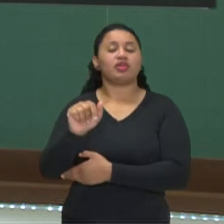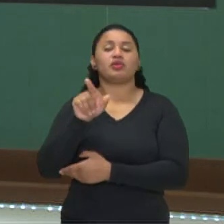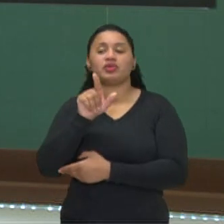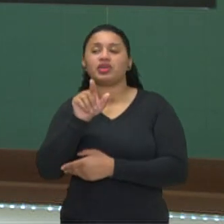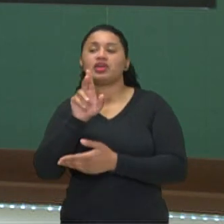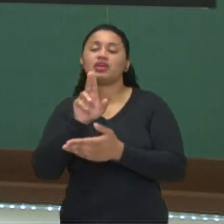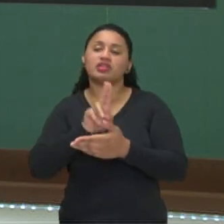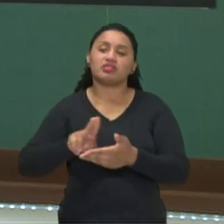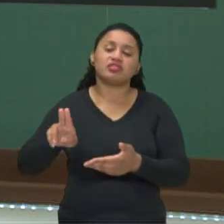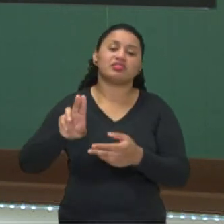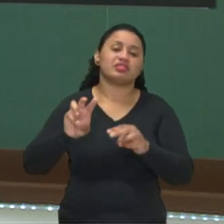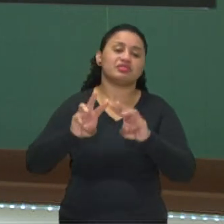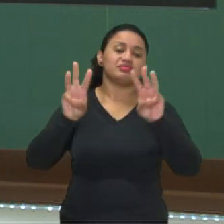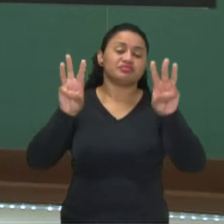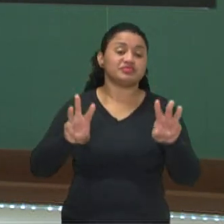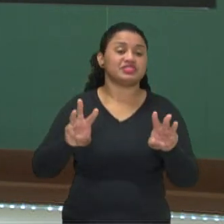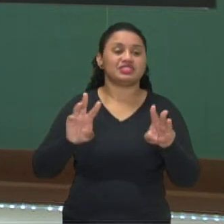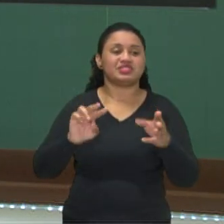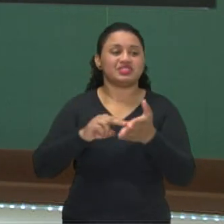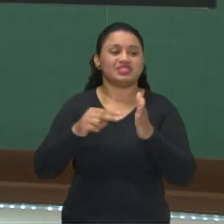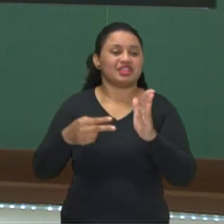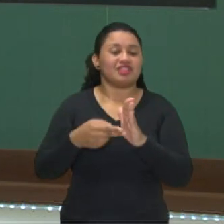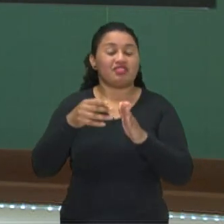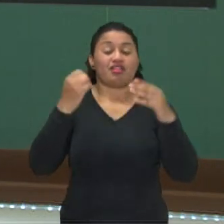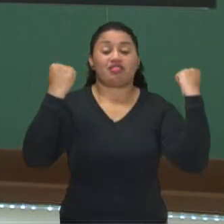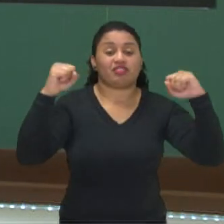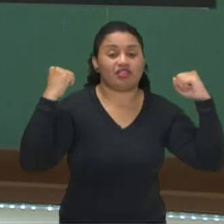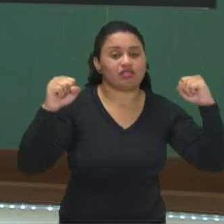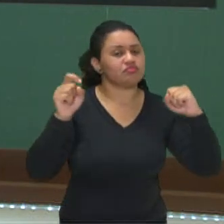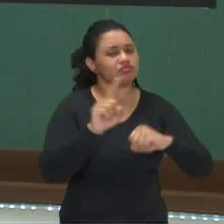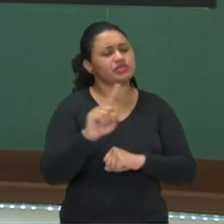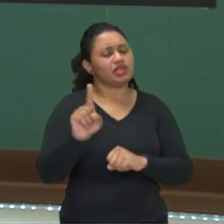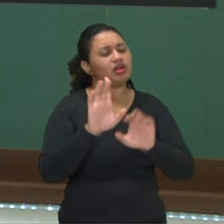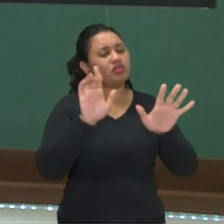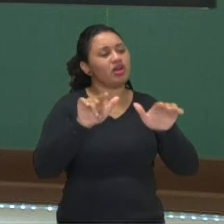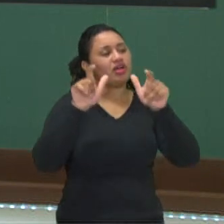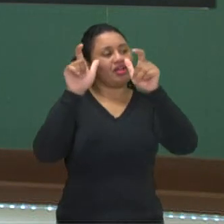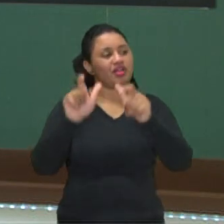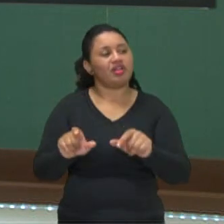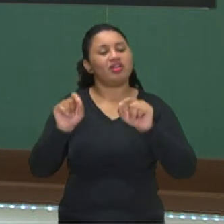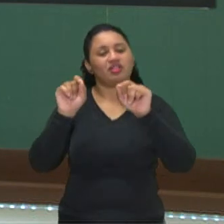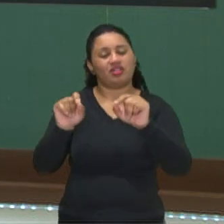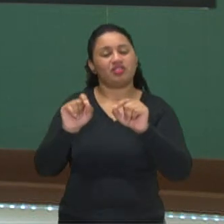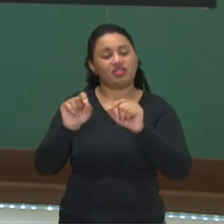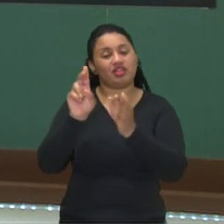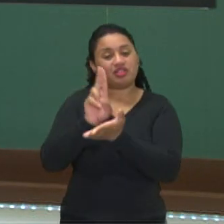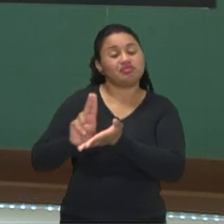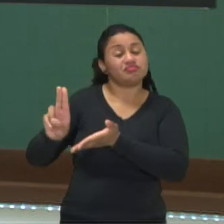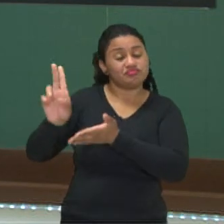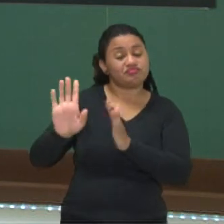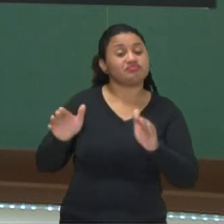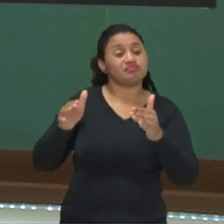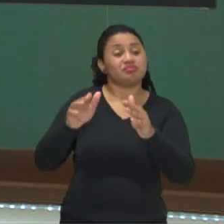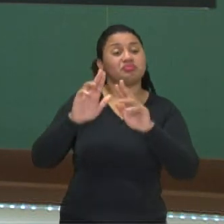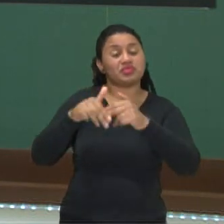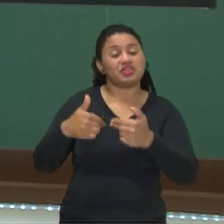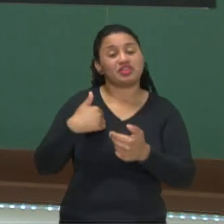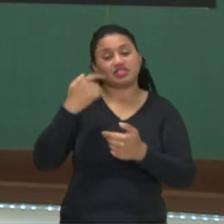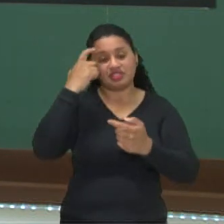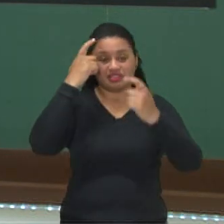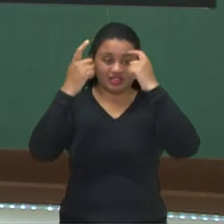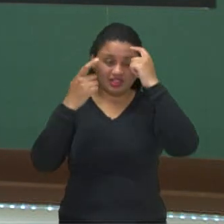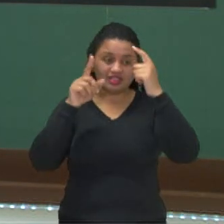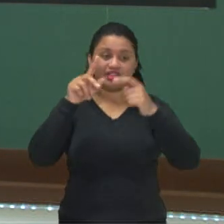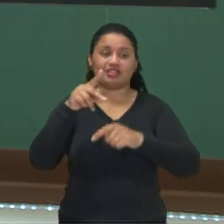Universidade Federal do Paraná. Não está querendo dizer aquele lugar que a gente faz exercício, não. É o lugar da universidade, exatamente por causa da ideia